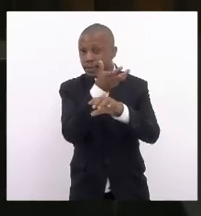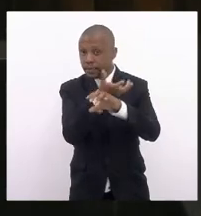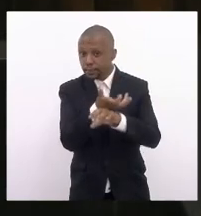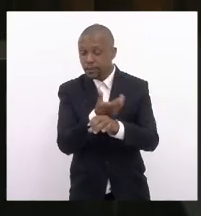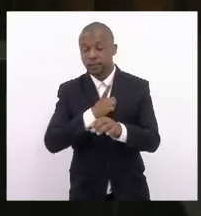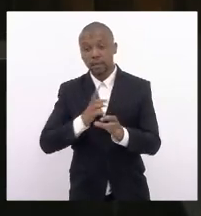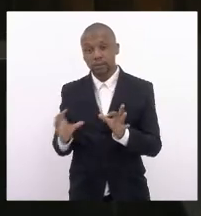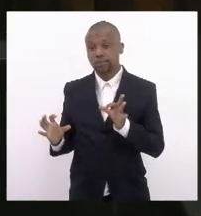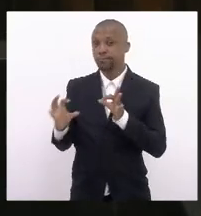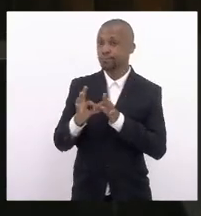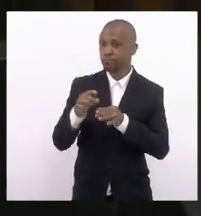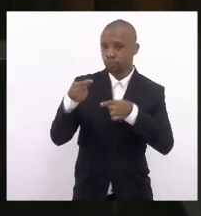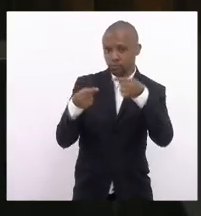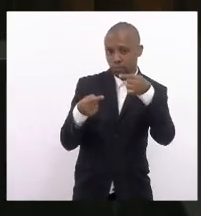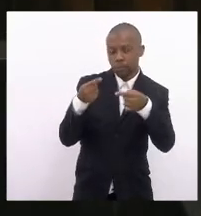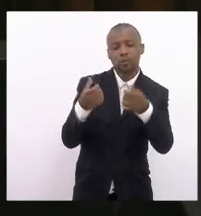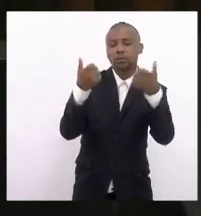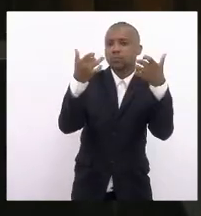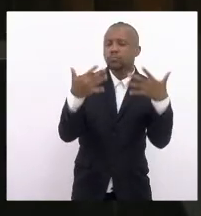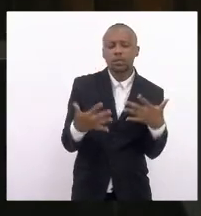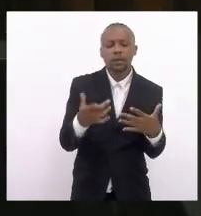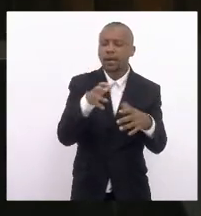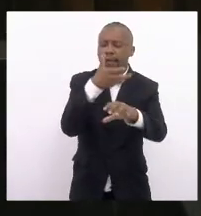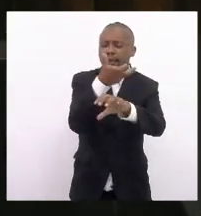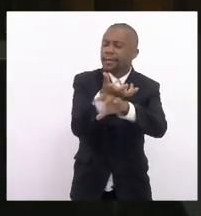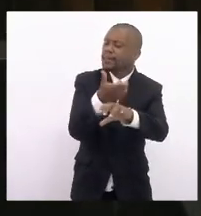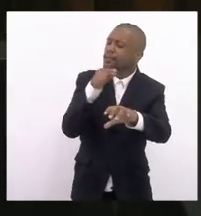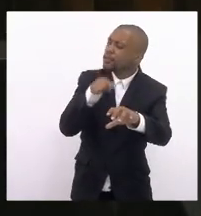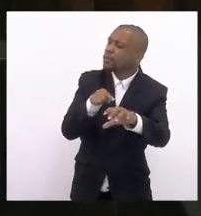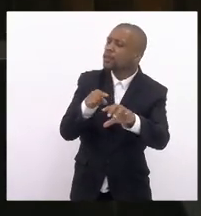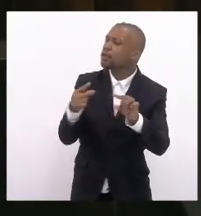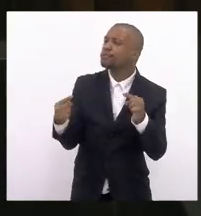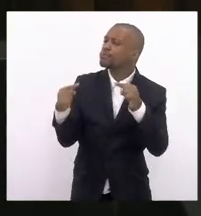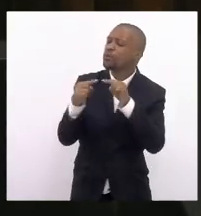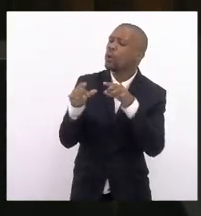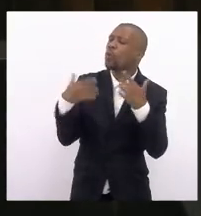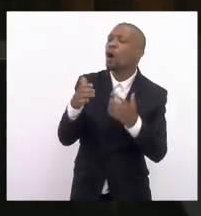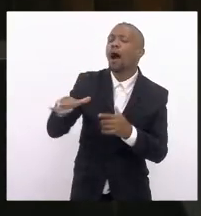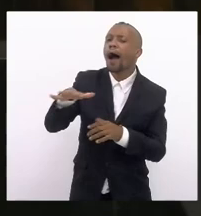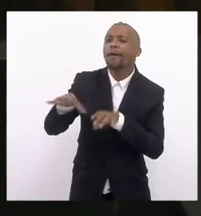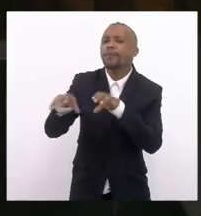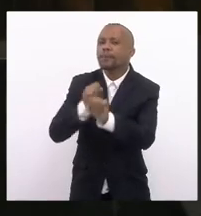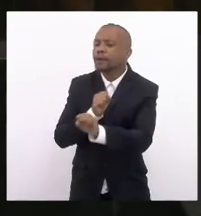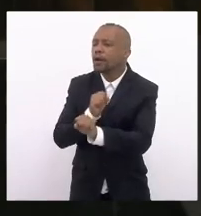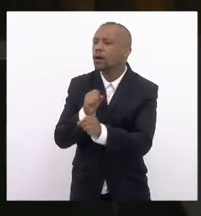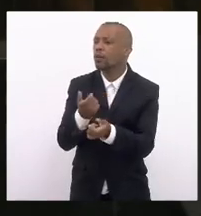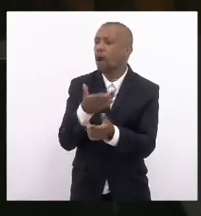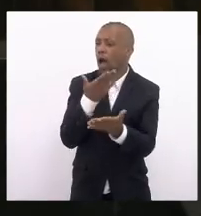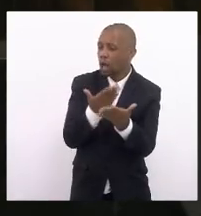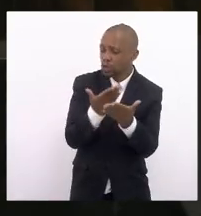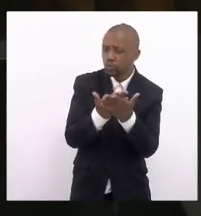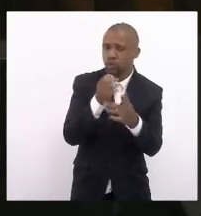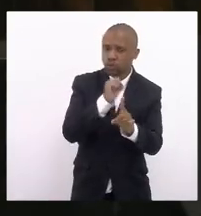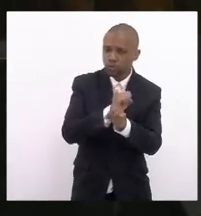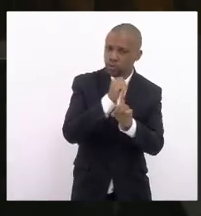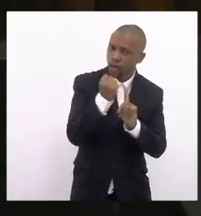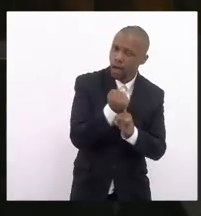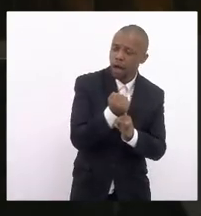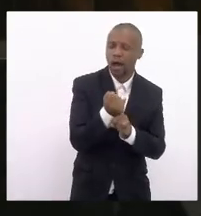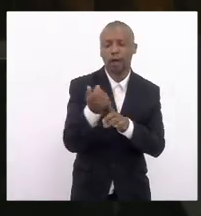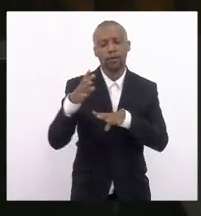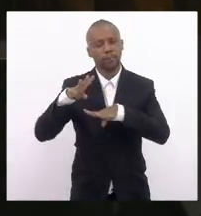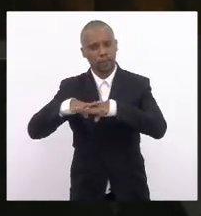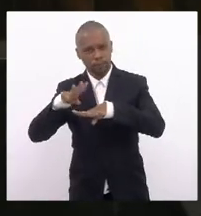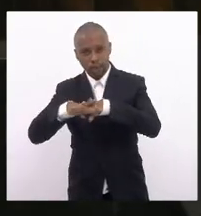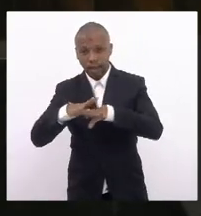diga: isso tem a ver com qual área de formação? É com sociologia, é com matemática? Essa ementa é adequada ou ela pode